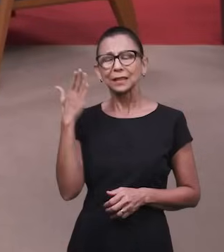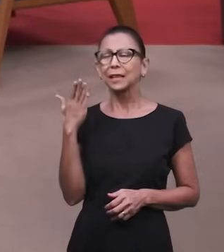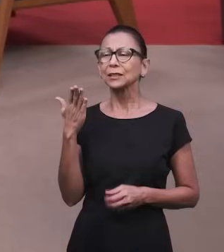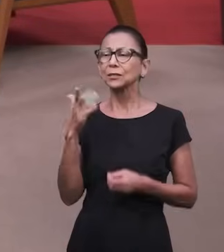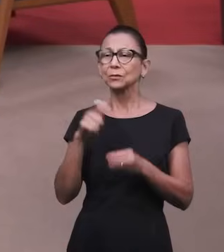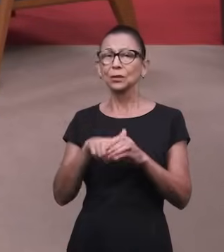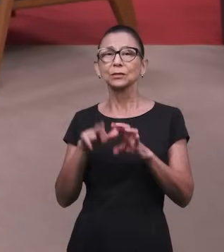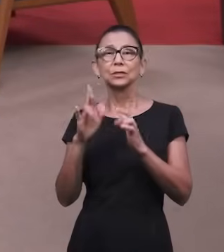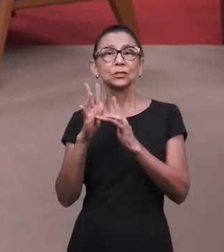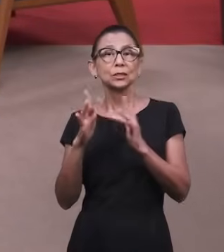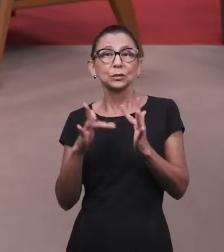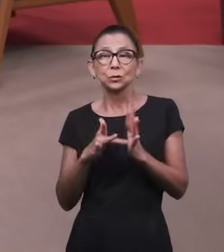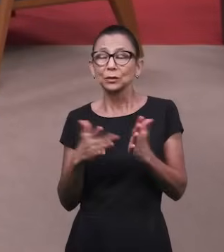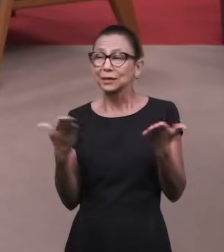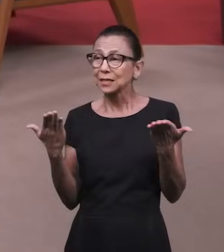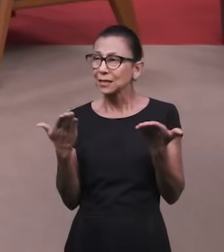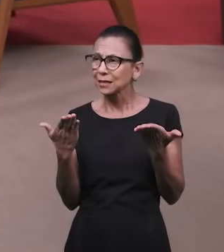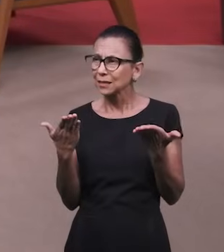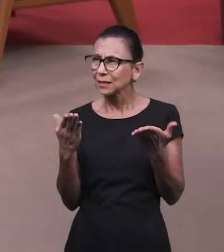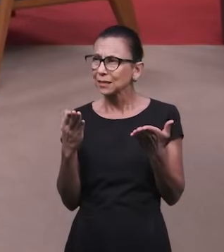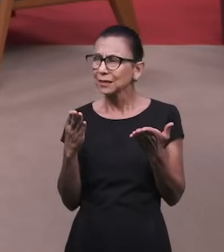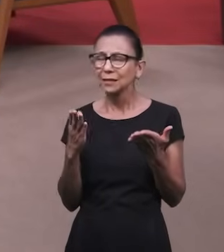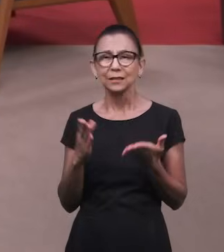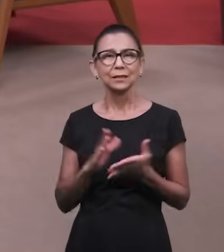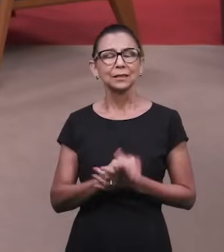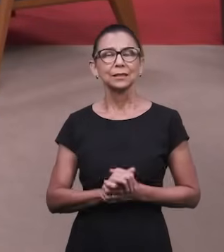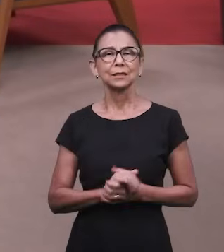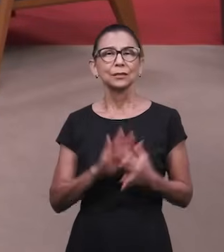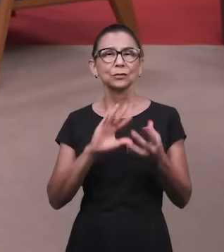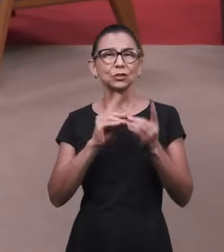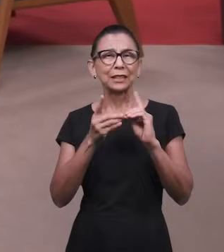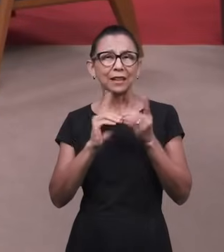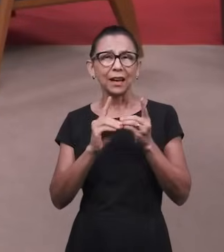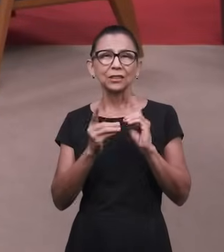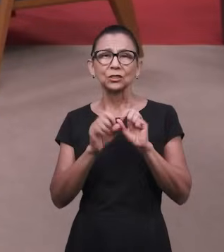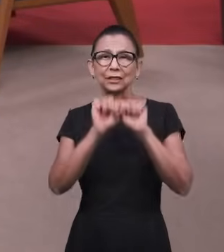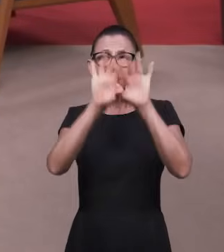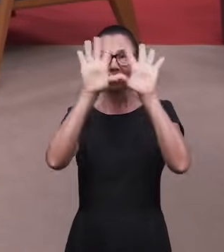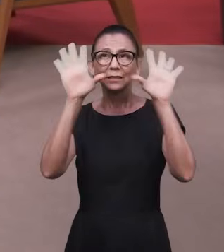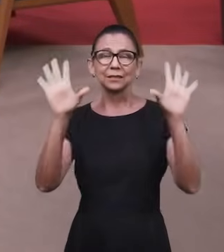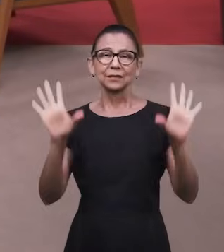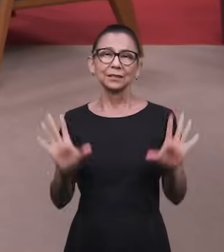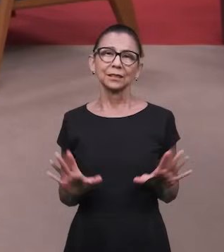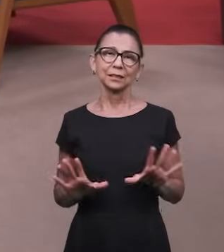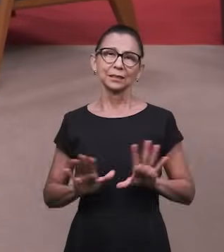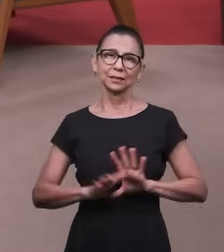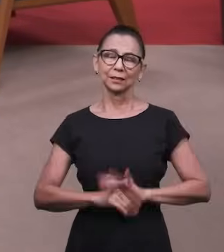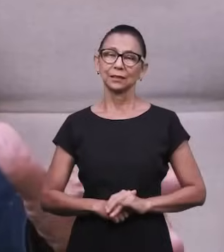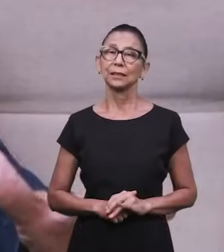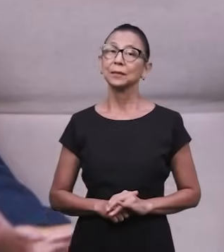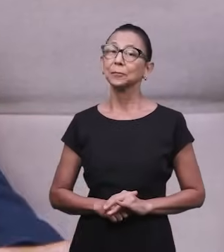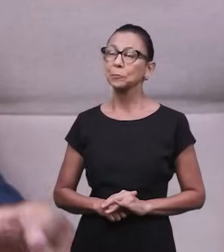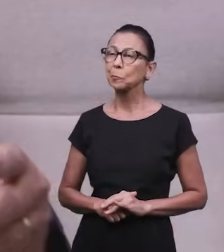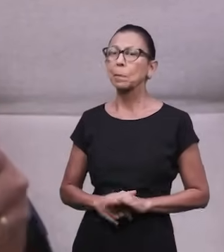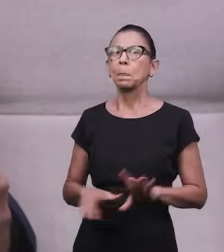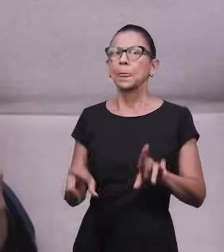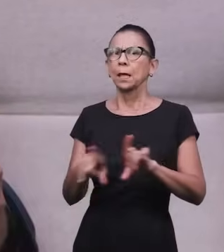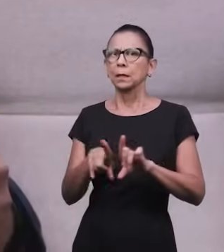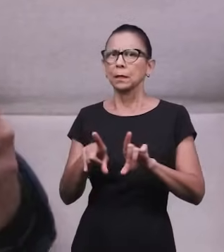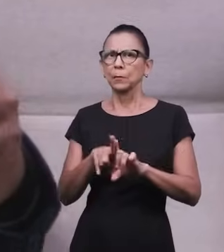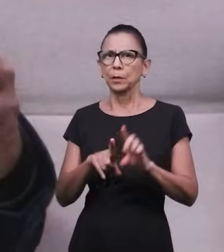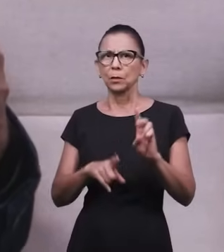didática. E esse preparo, né, que o Espírito Santo revelou, esses 3 meses de preparo, É isso mesmo.